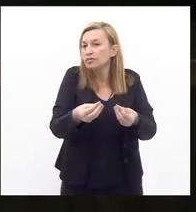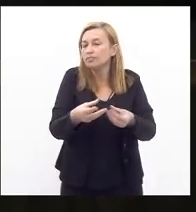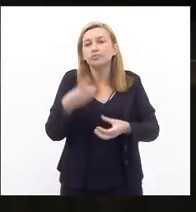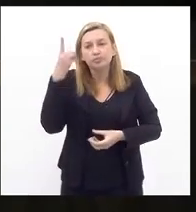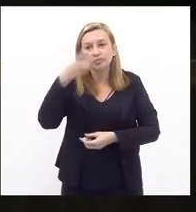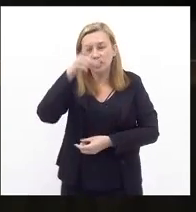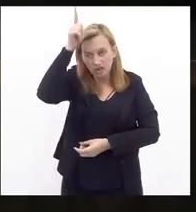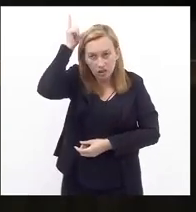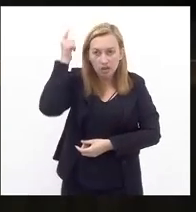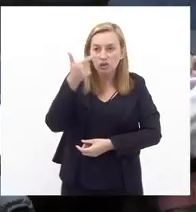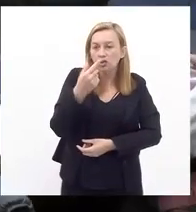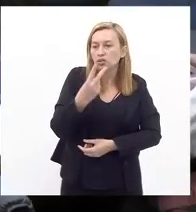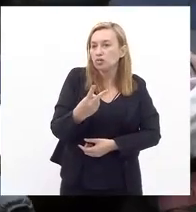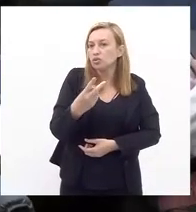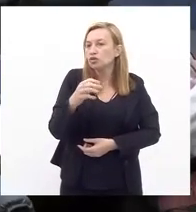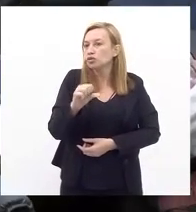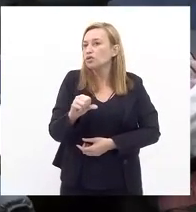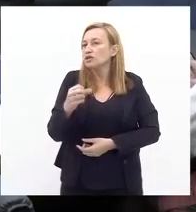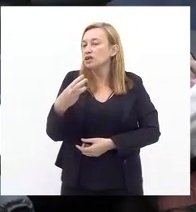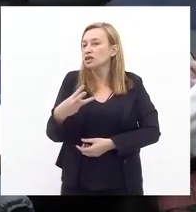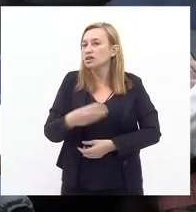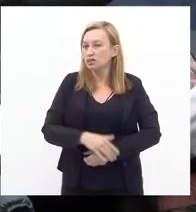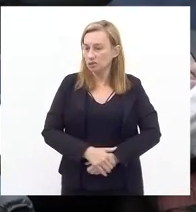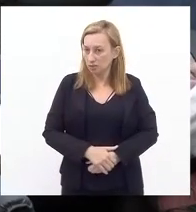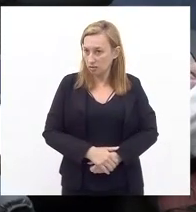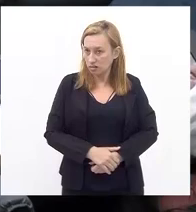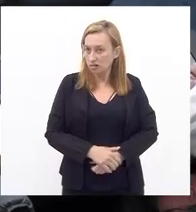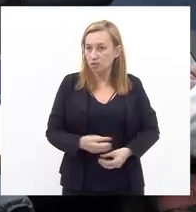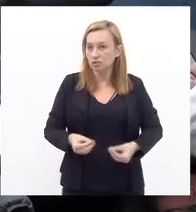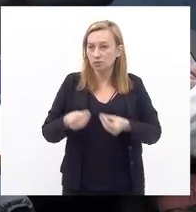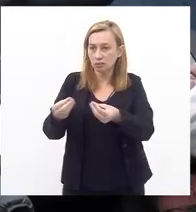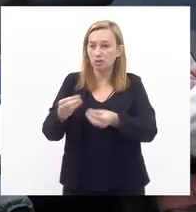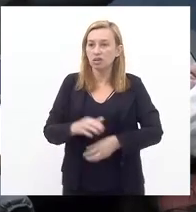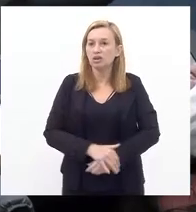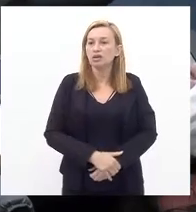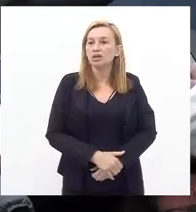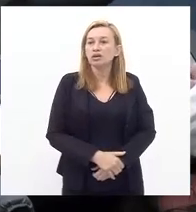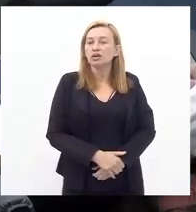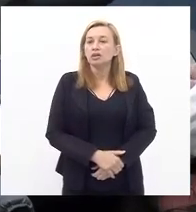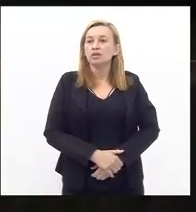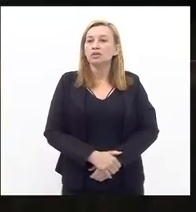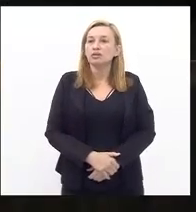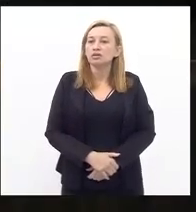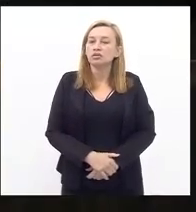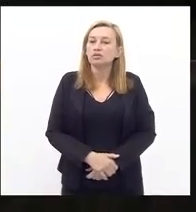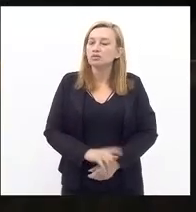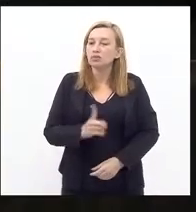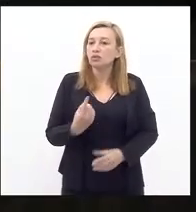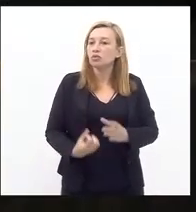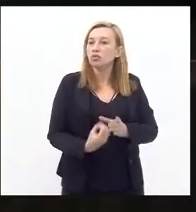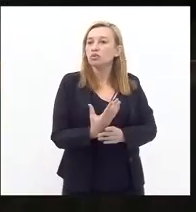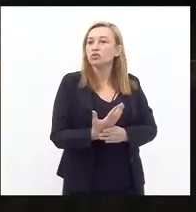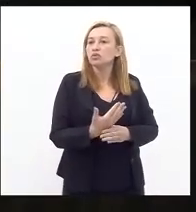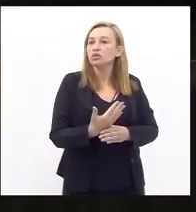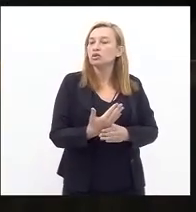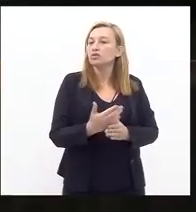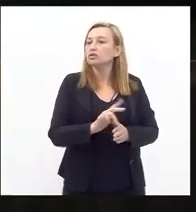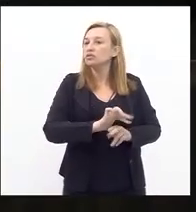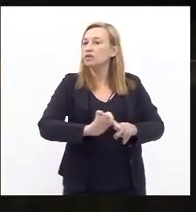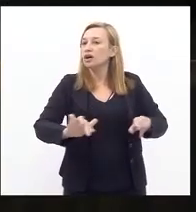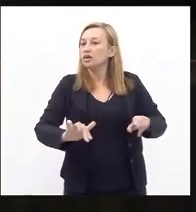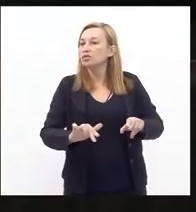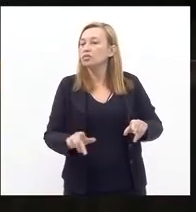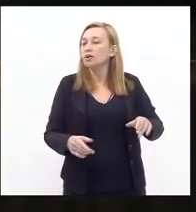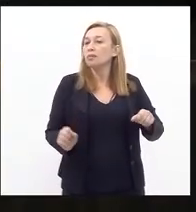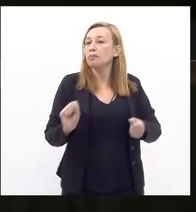29 31 e toma aqui ó e aqui nós não produzimos muitos avulsos porque